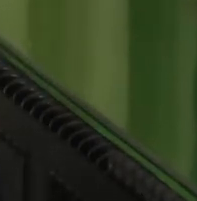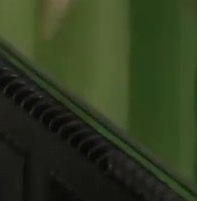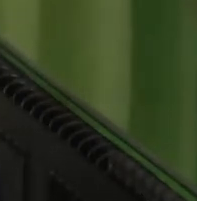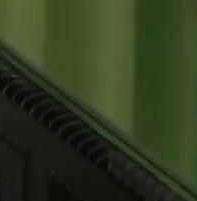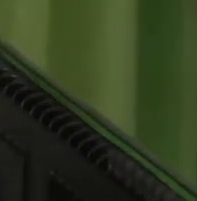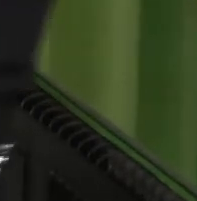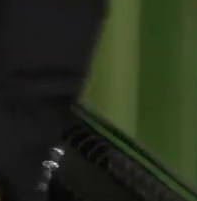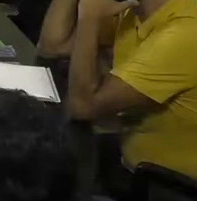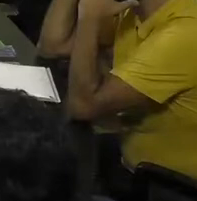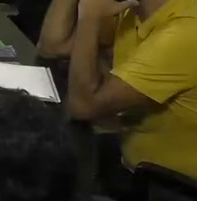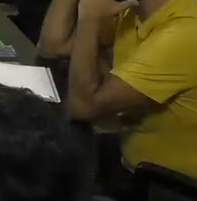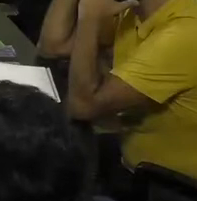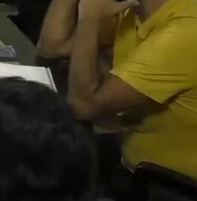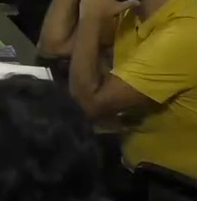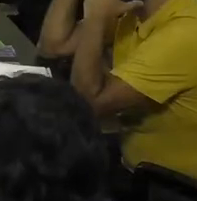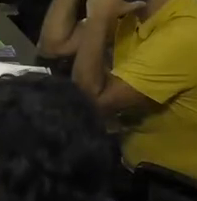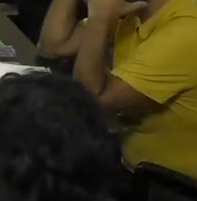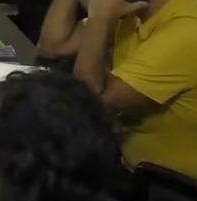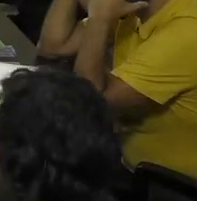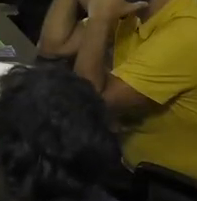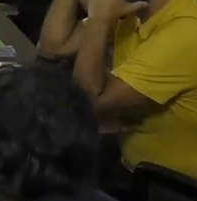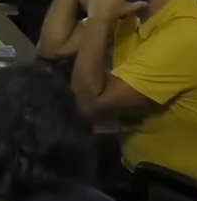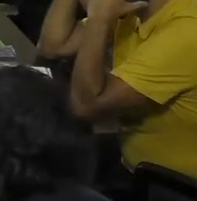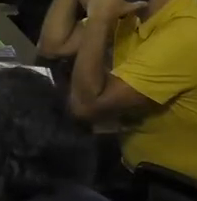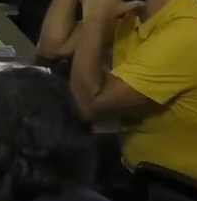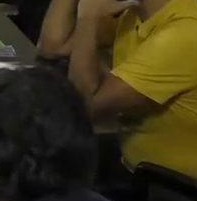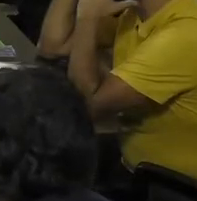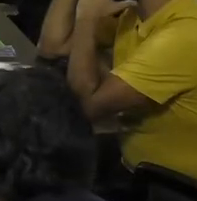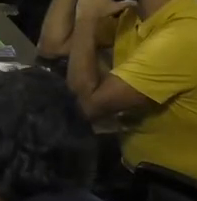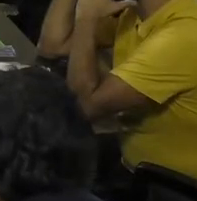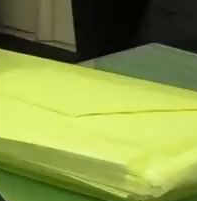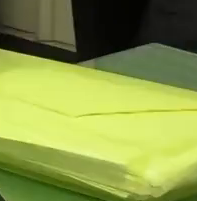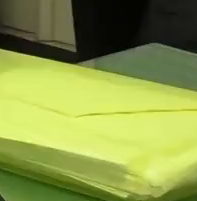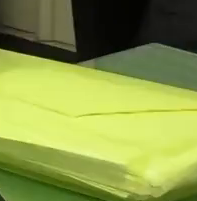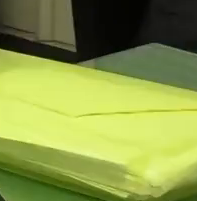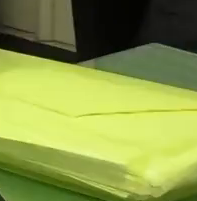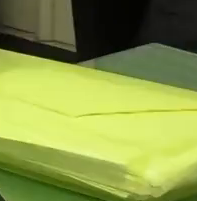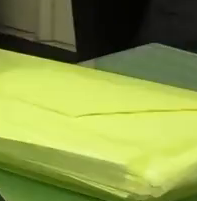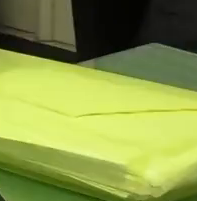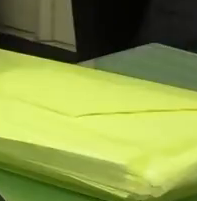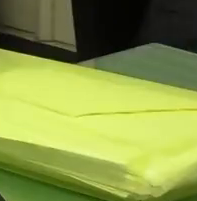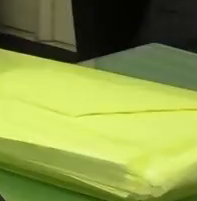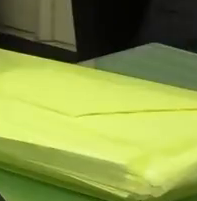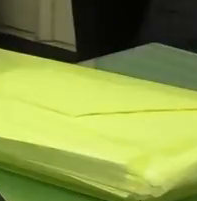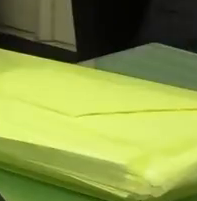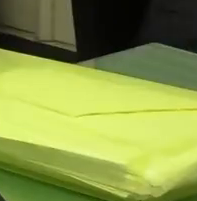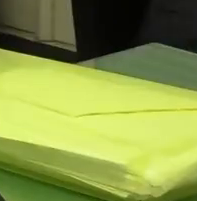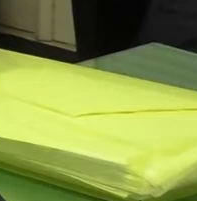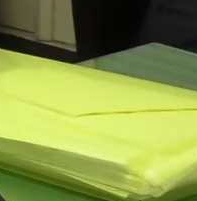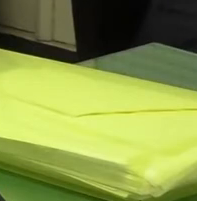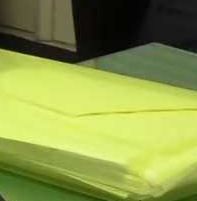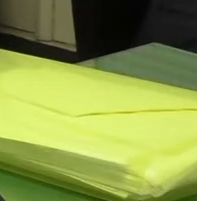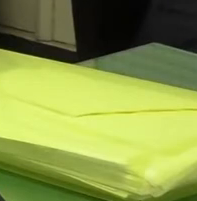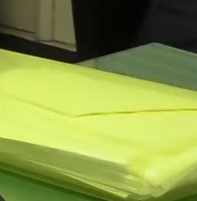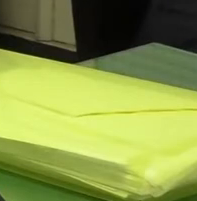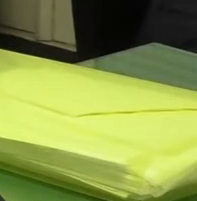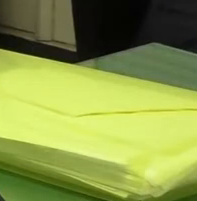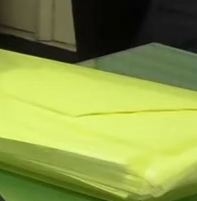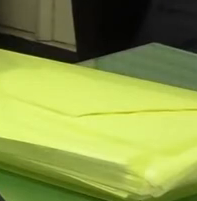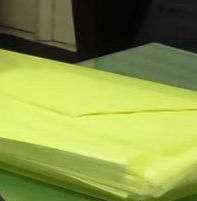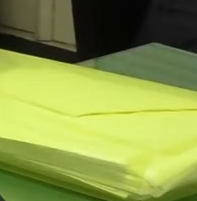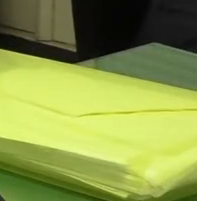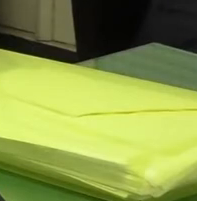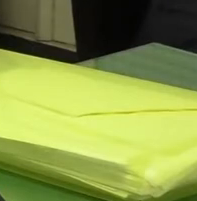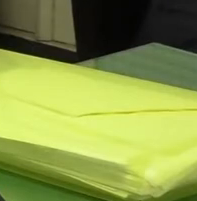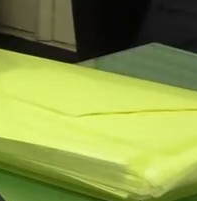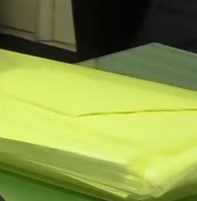Gol, parabéns. Tá certo. Nada como começar o dia com as palavras experientes do nosso